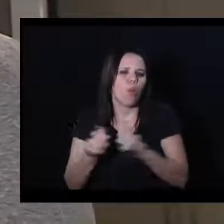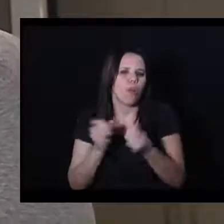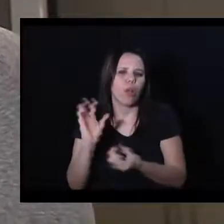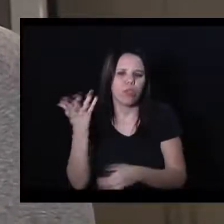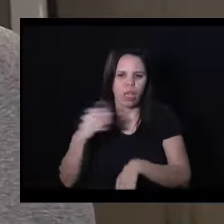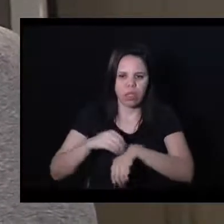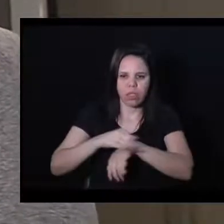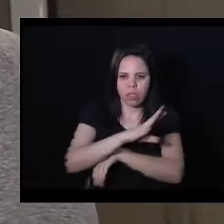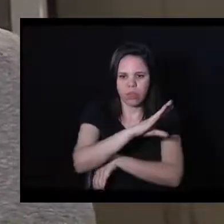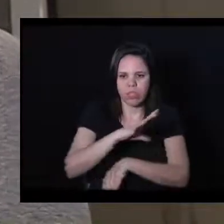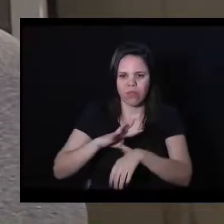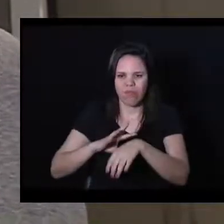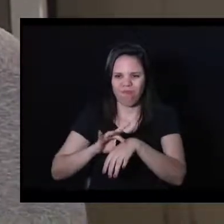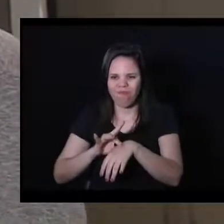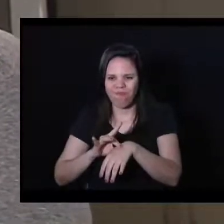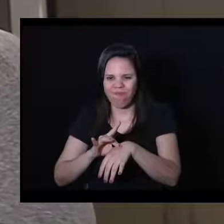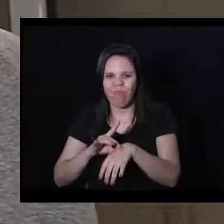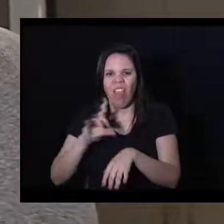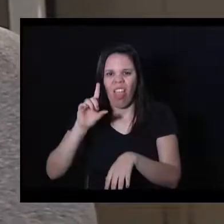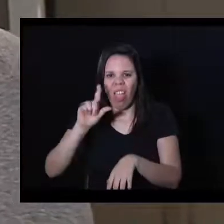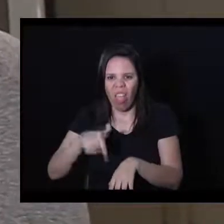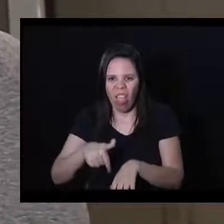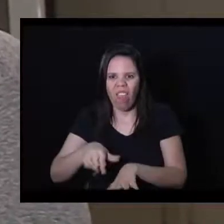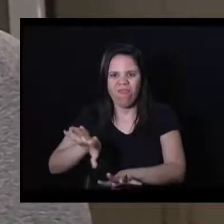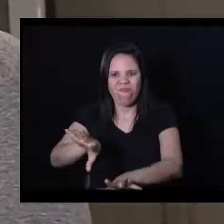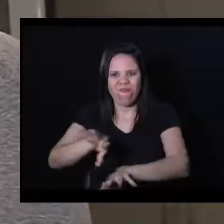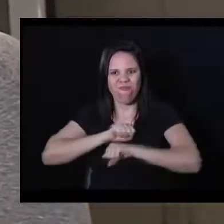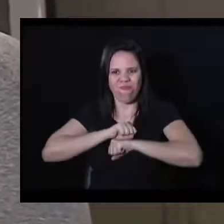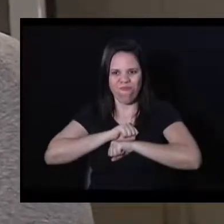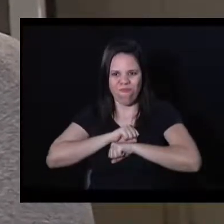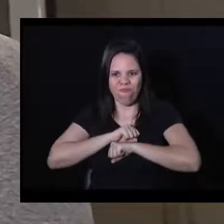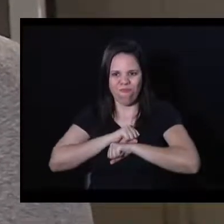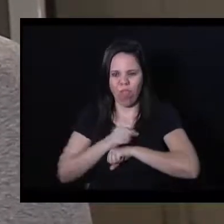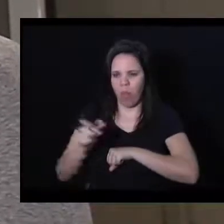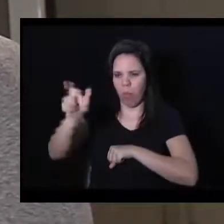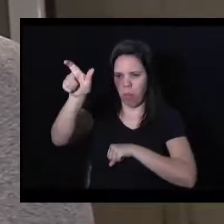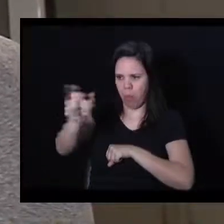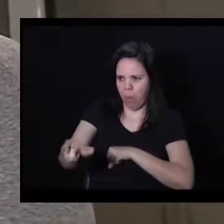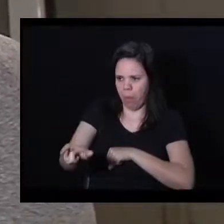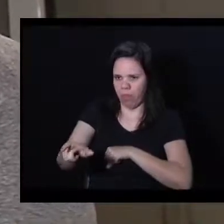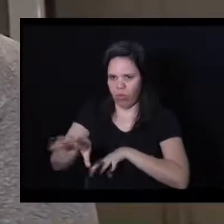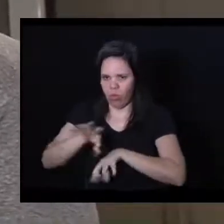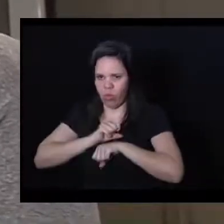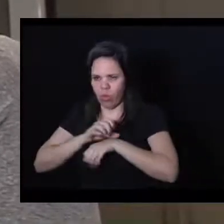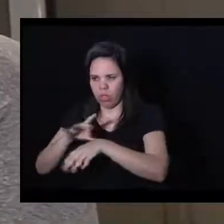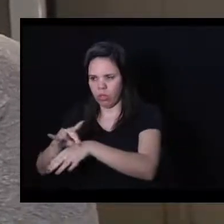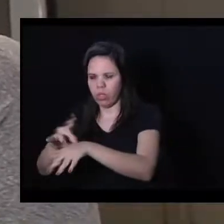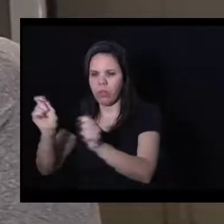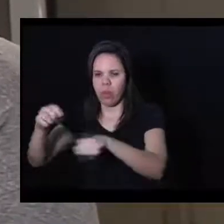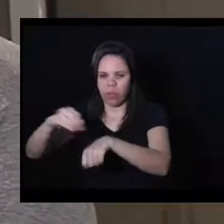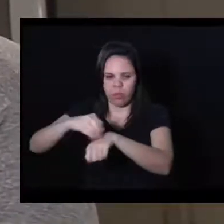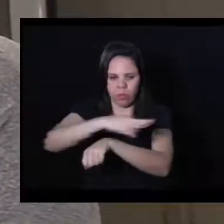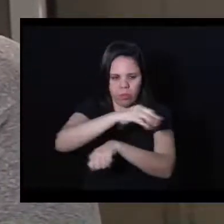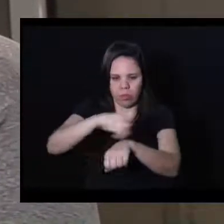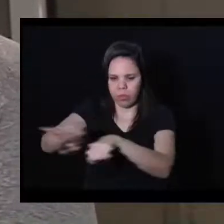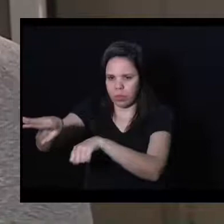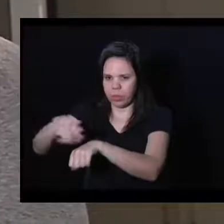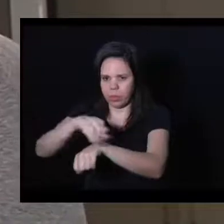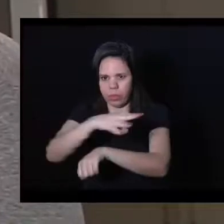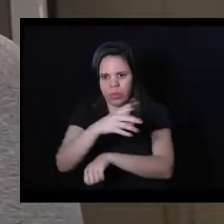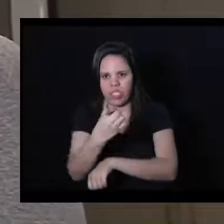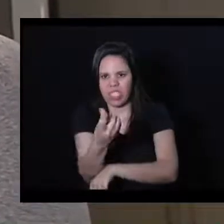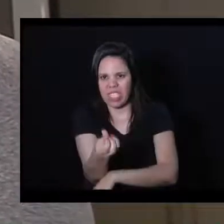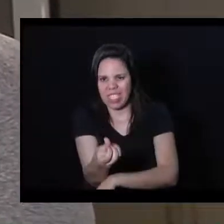doença? É uma doença altamente transmissível. Uma pessoa doente, ela pode transmitir para até outras